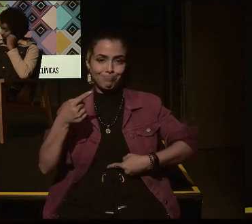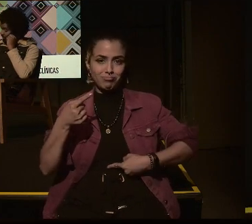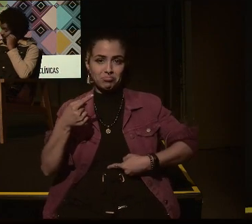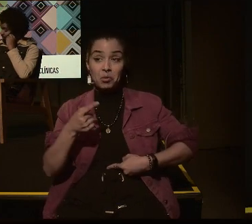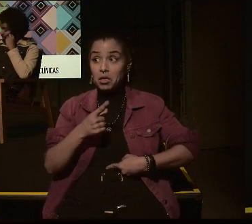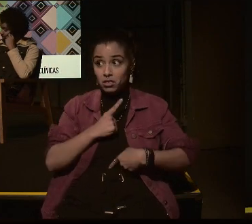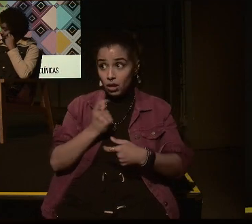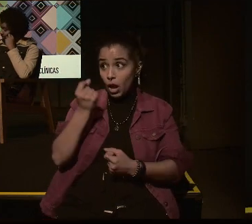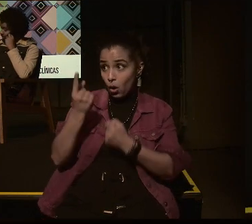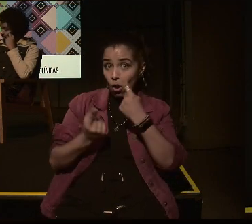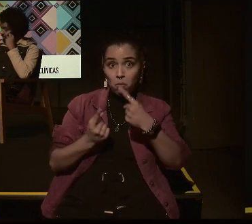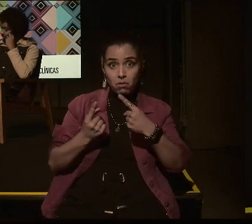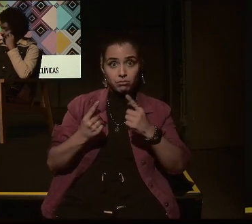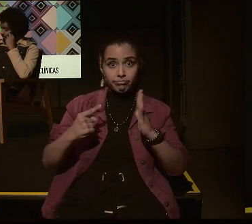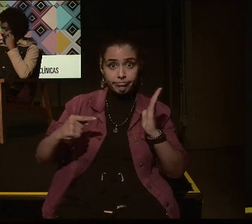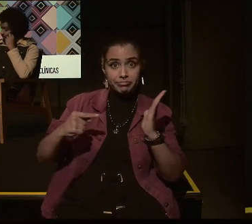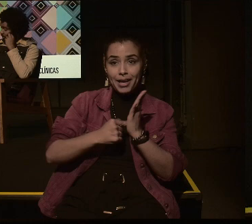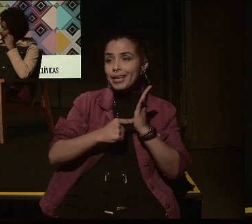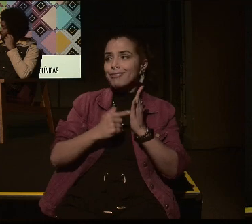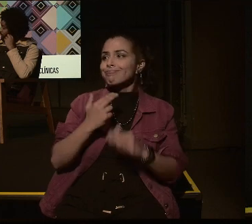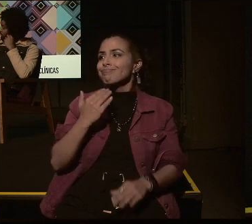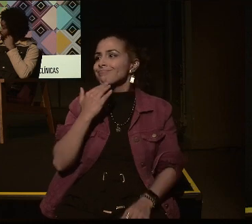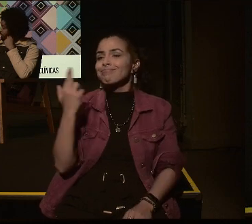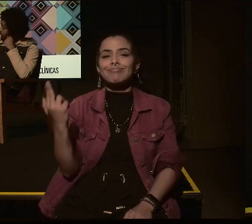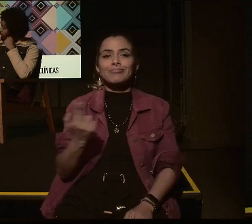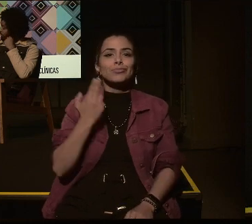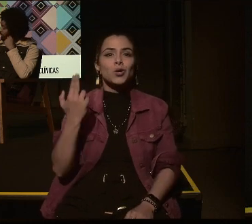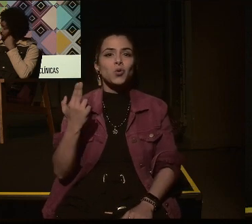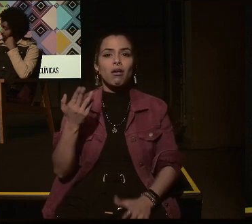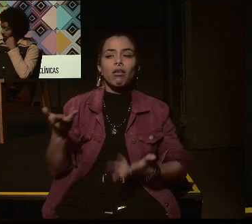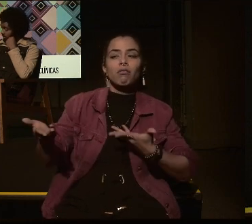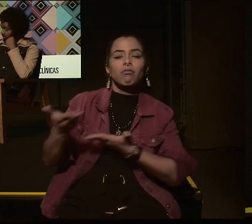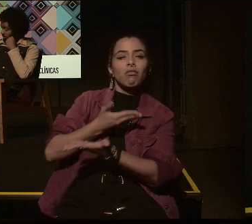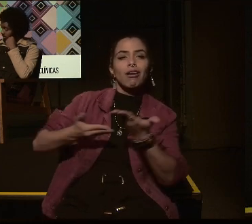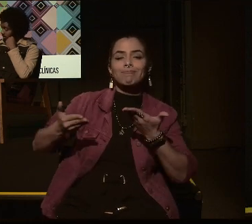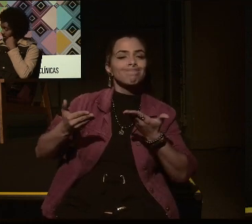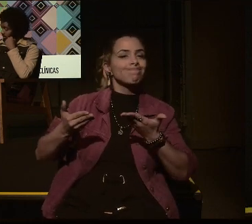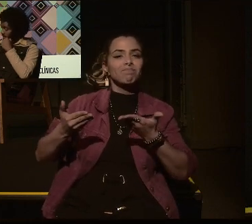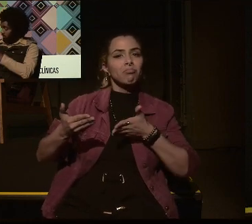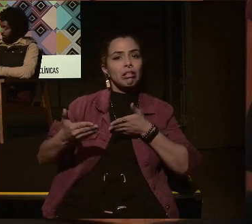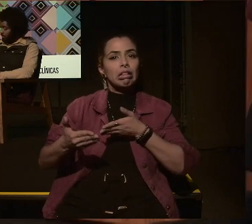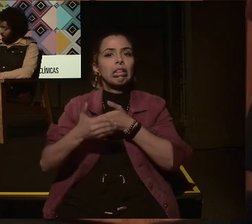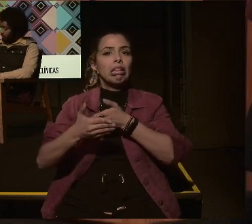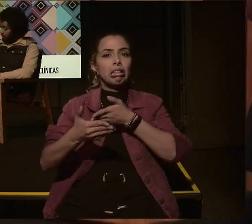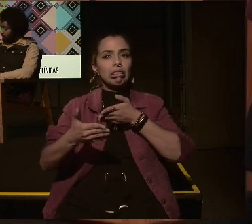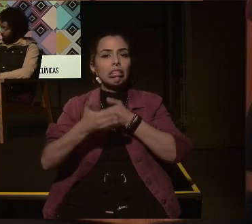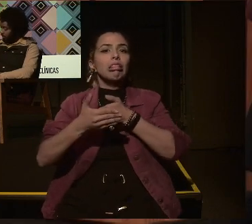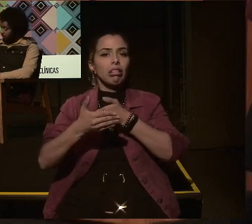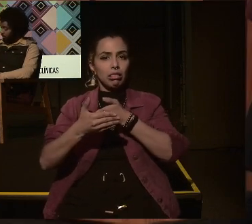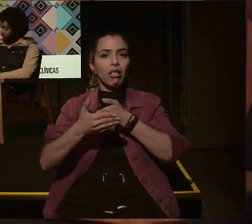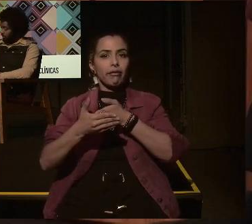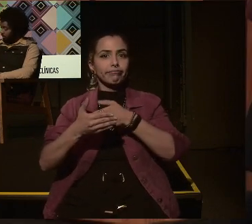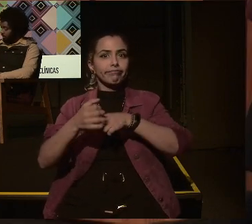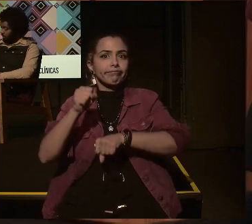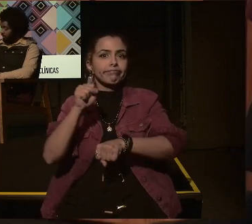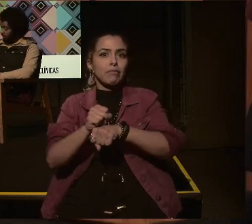não promovem fluxo. Pelo contrário, interrompem, interpelam.